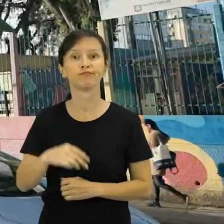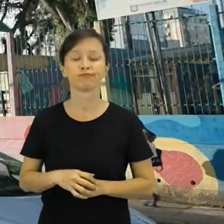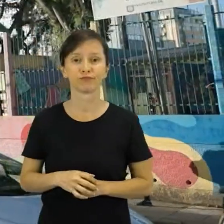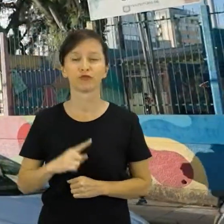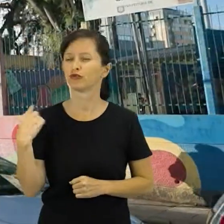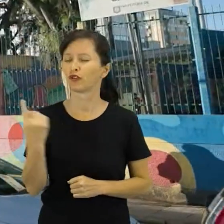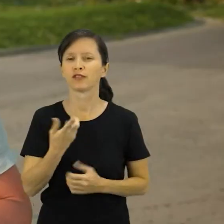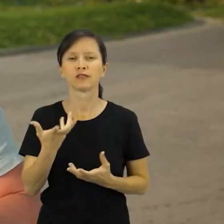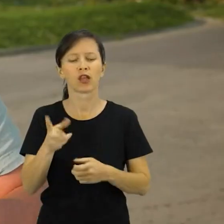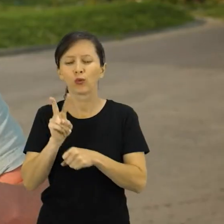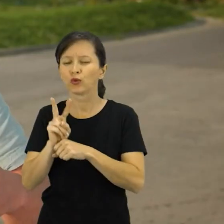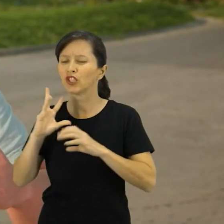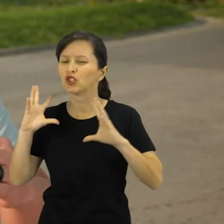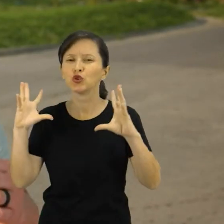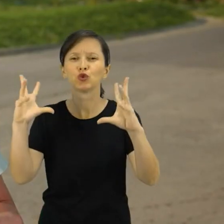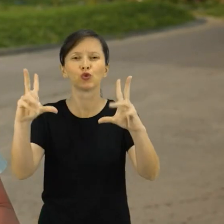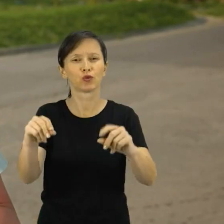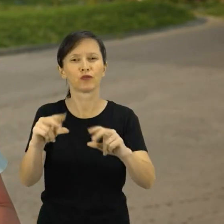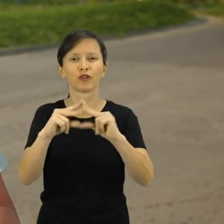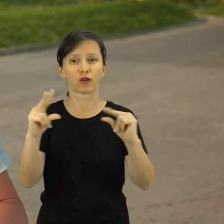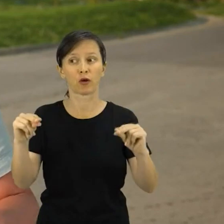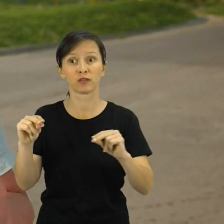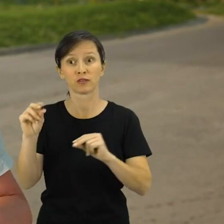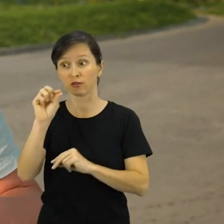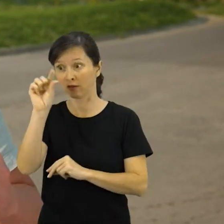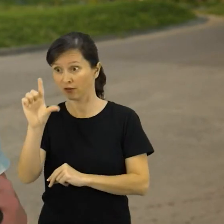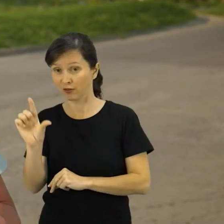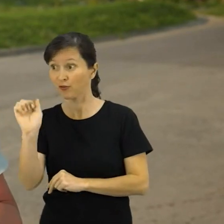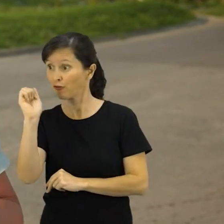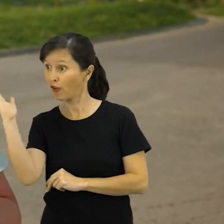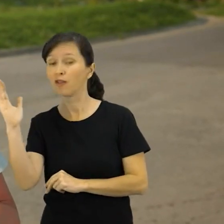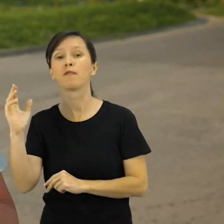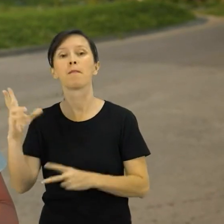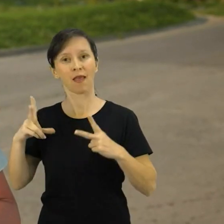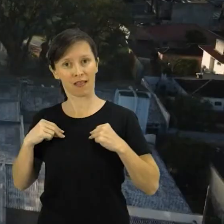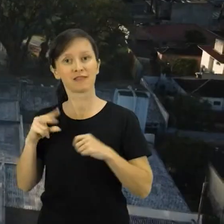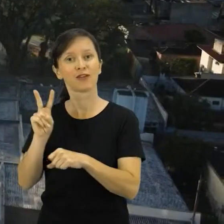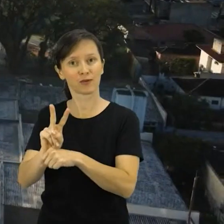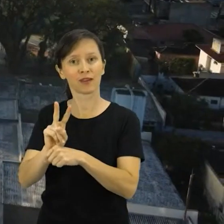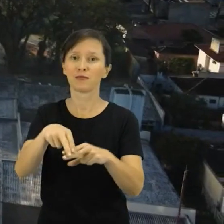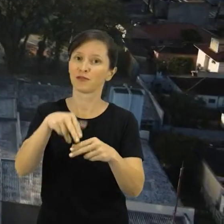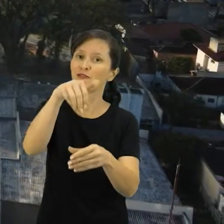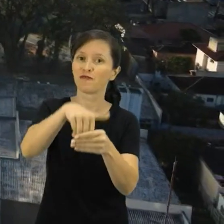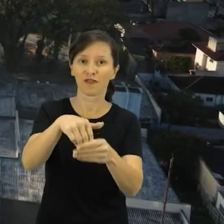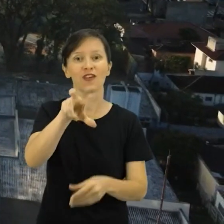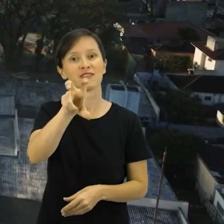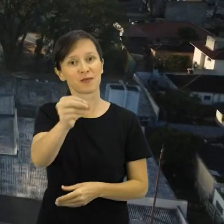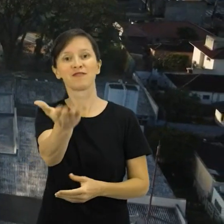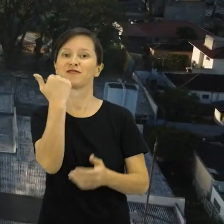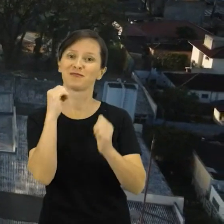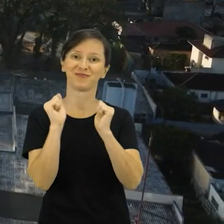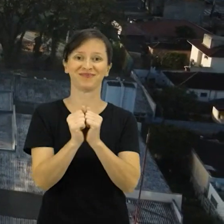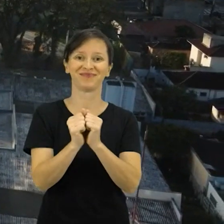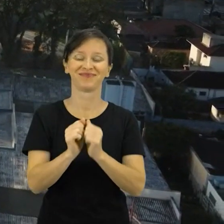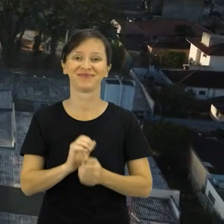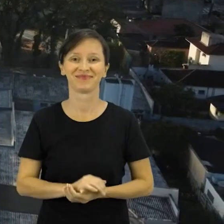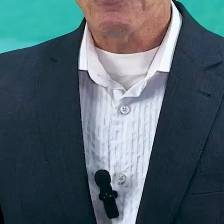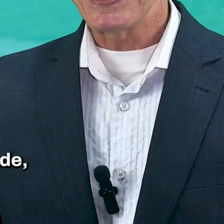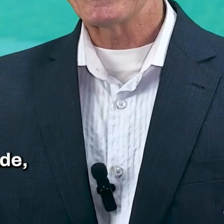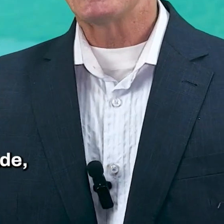municipal. Nós queremos cuidar de toda a cidade e o continente merece ser cuidado. Por isso, vote 50 e vem com a gente.